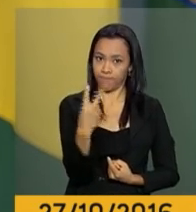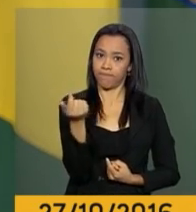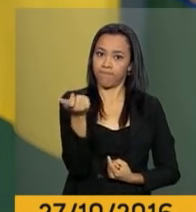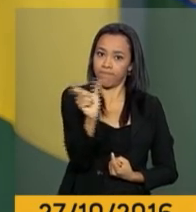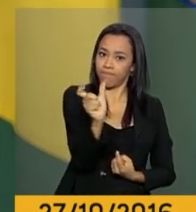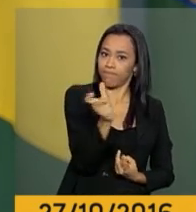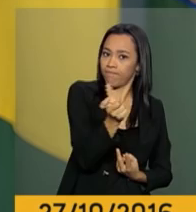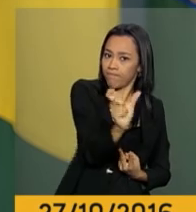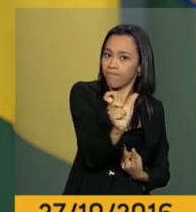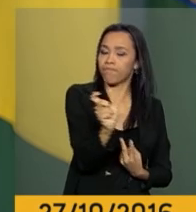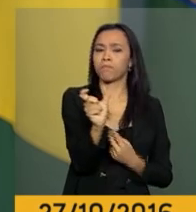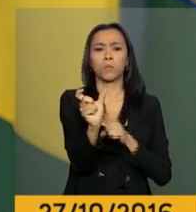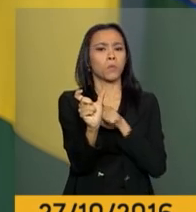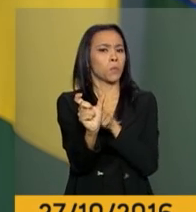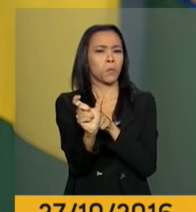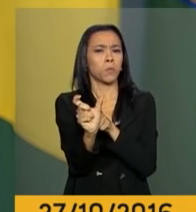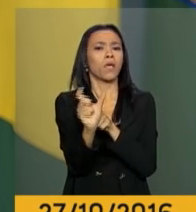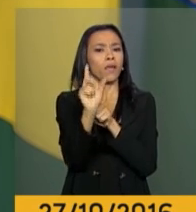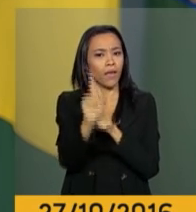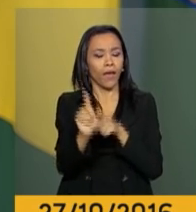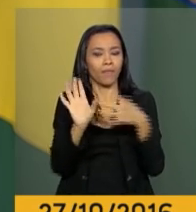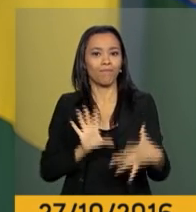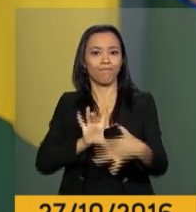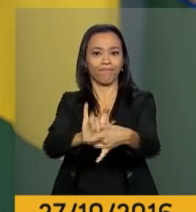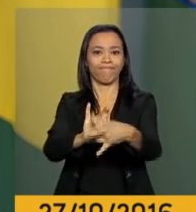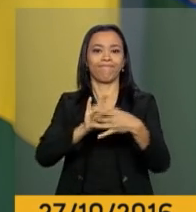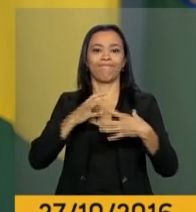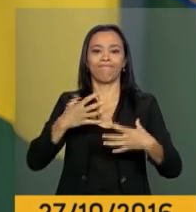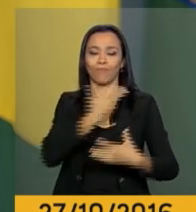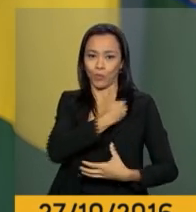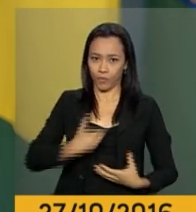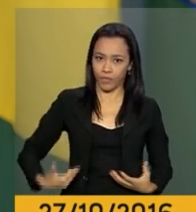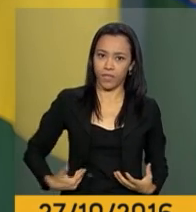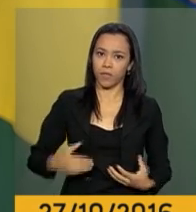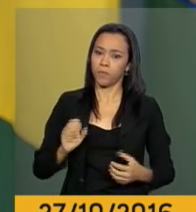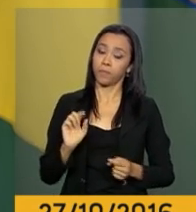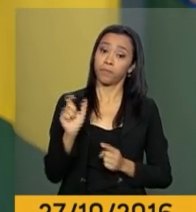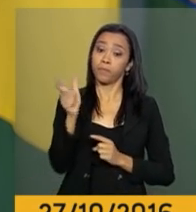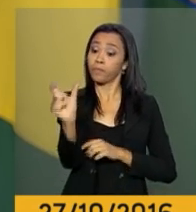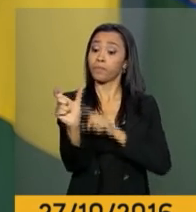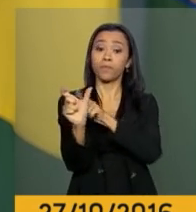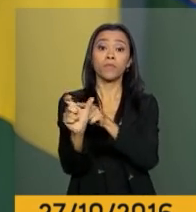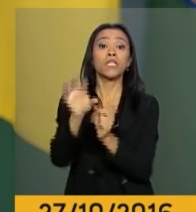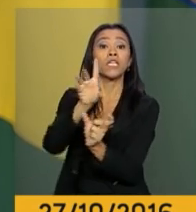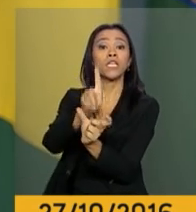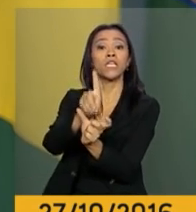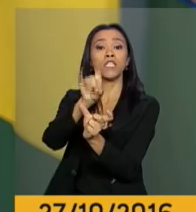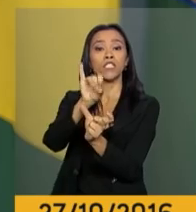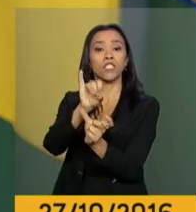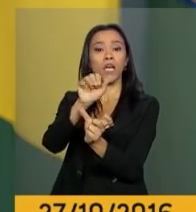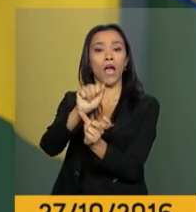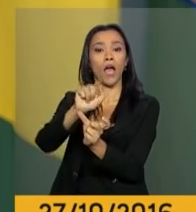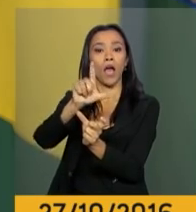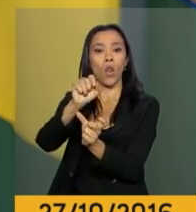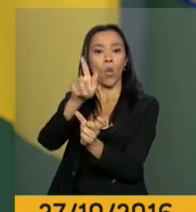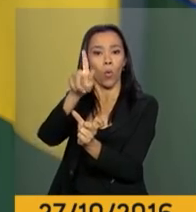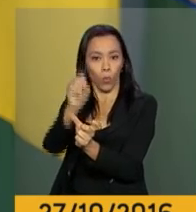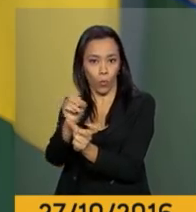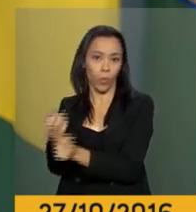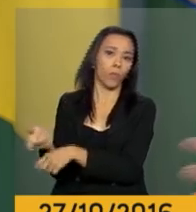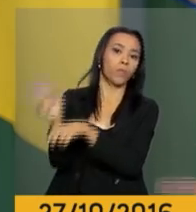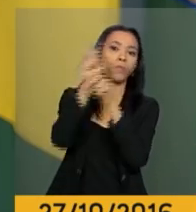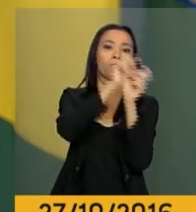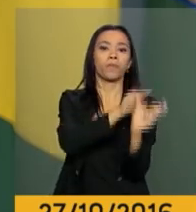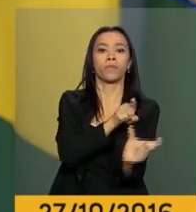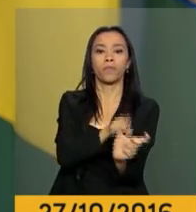a tônica do nosso governo. De um lado, a palavra diálogo. De outro lado,